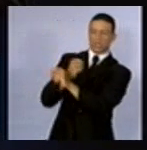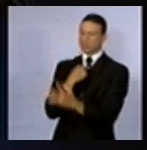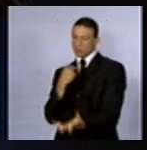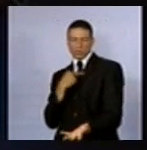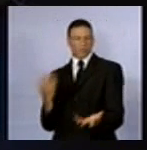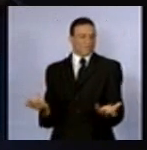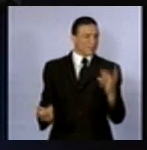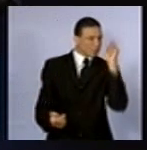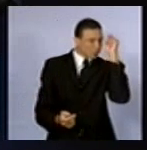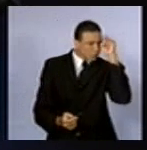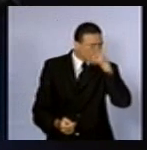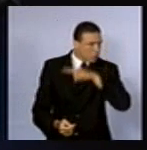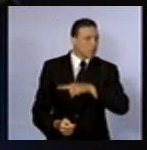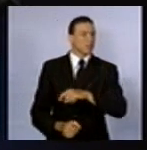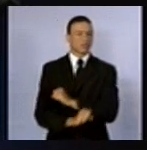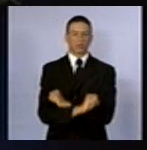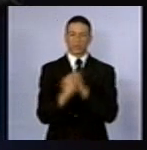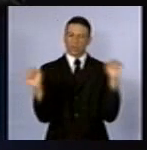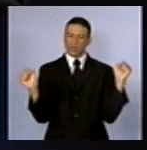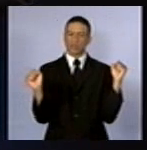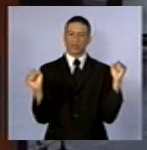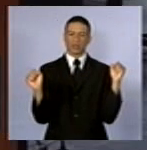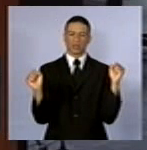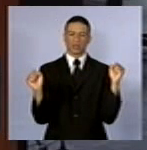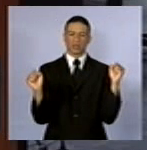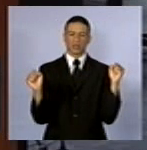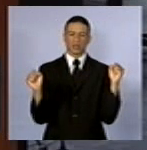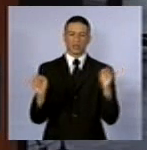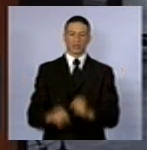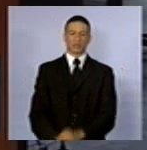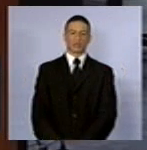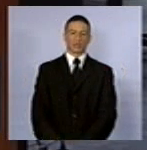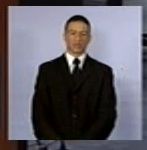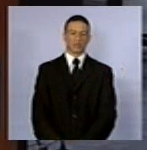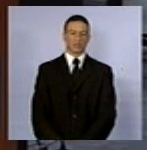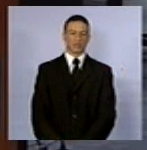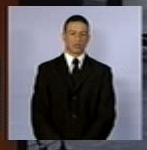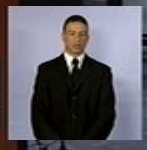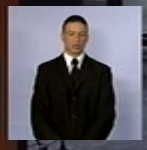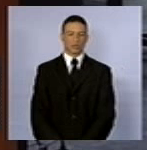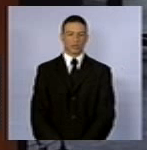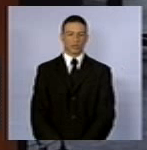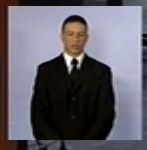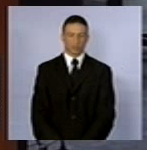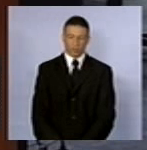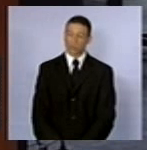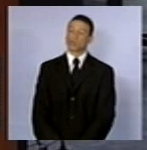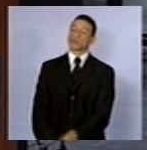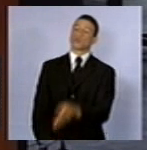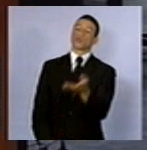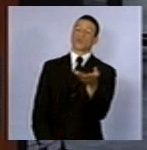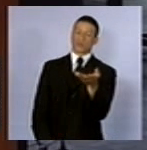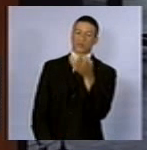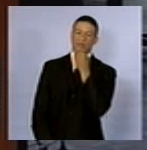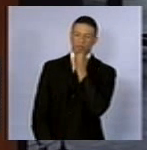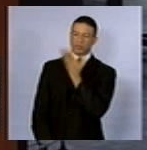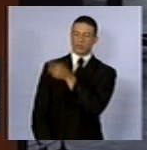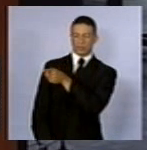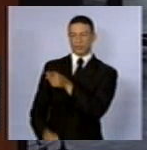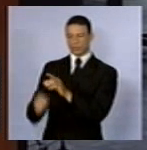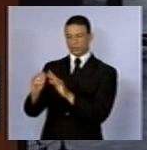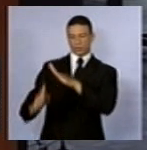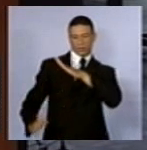obrigado é o o senhor trouxe aí a o elemento dos